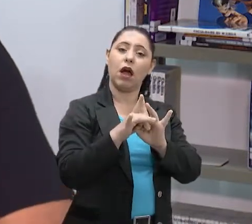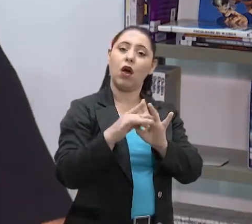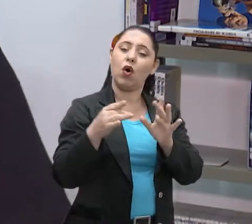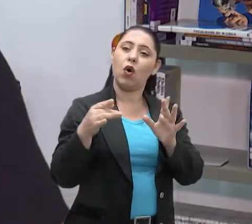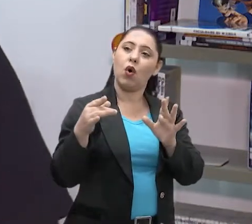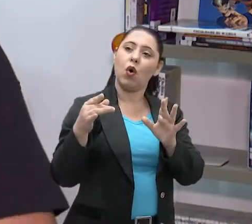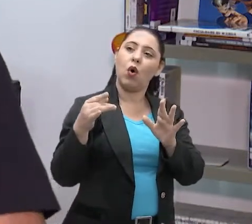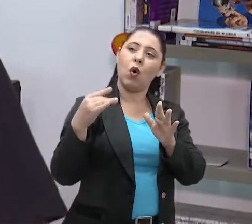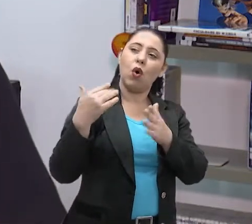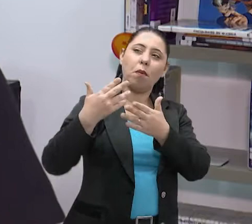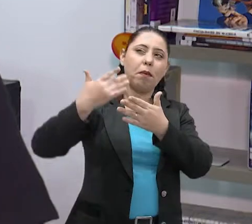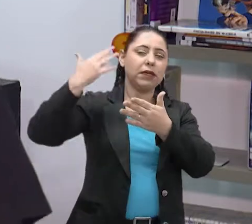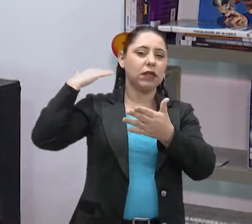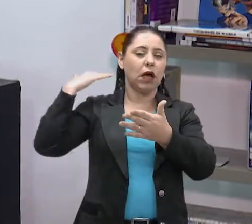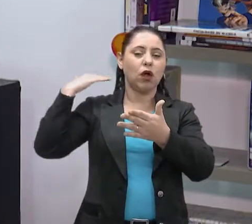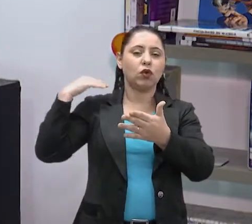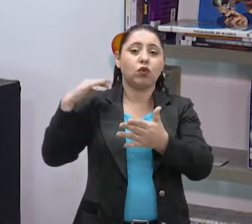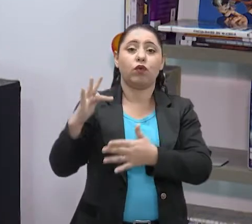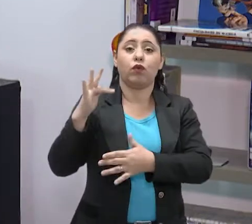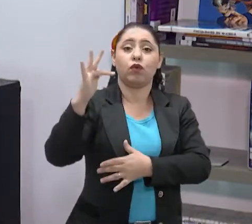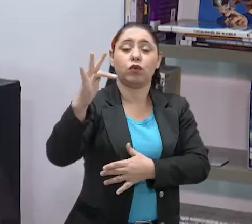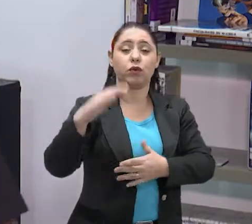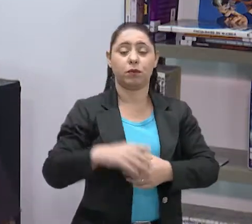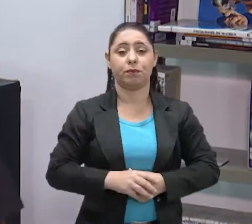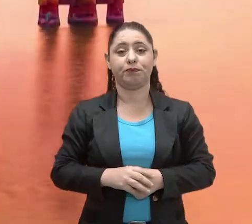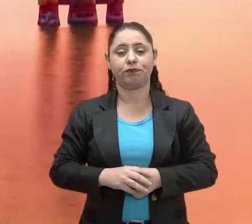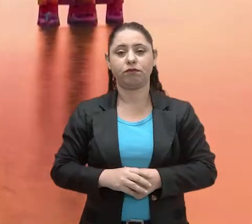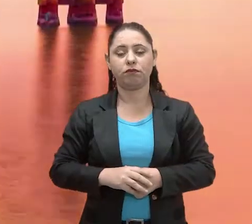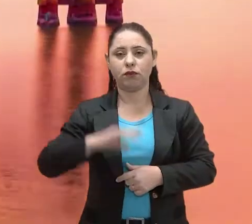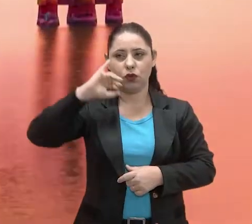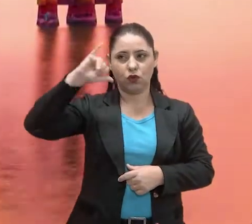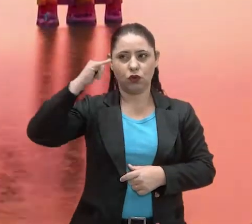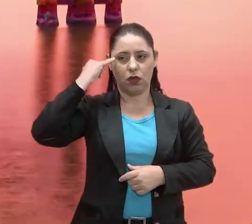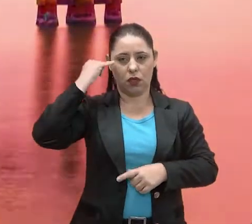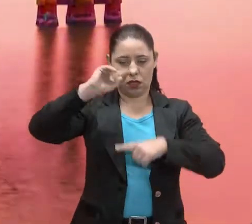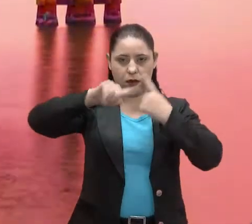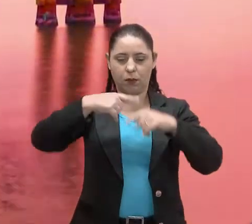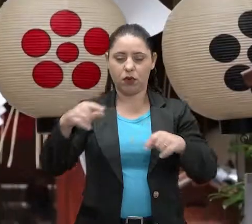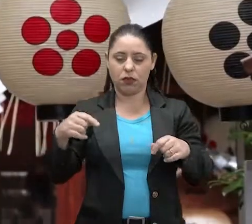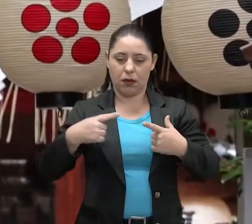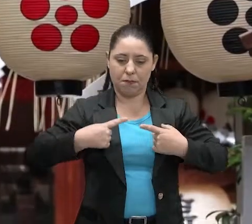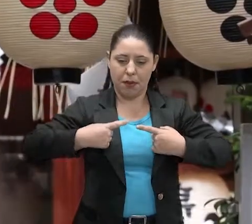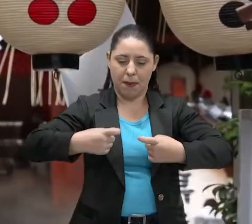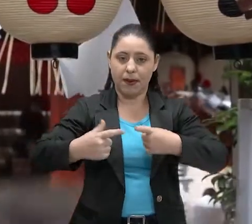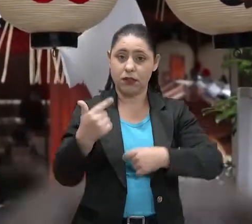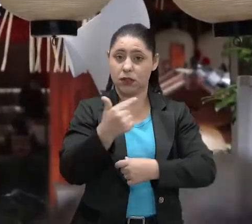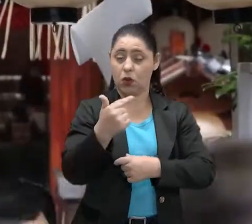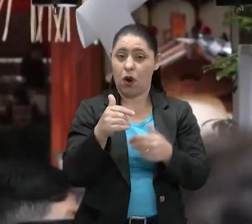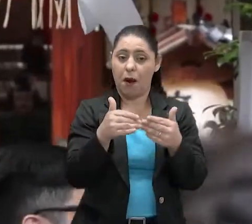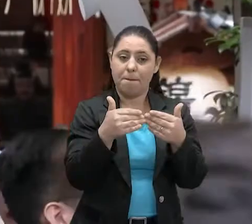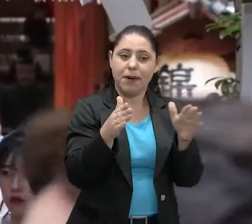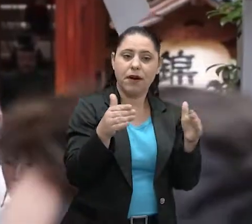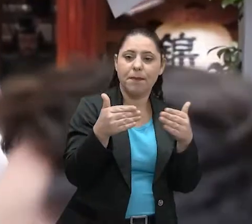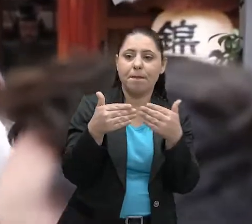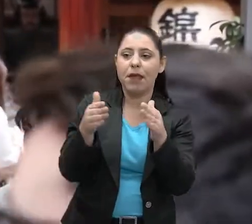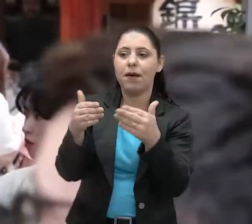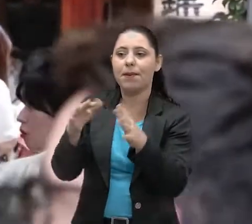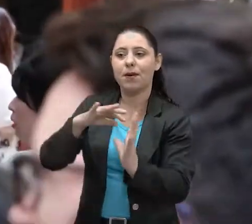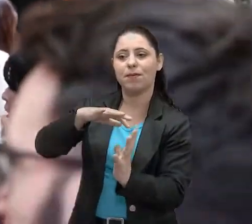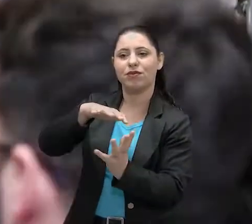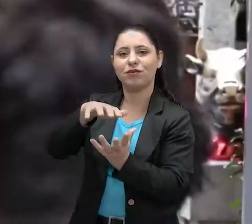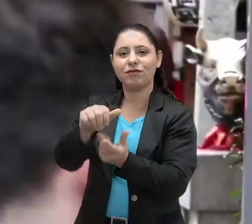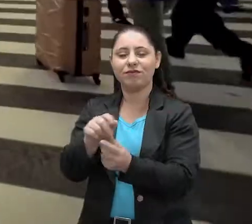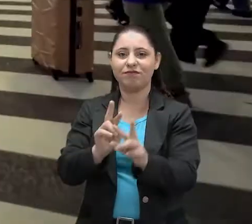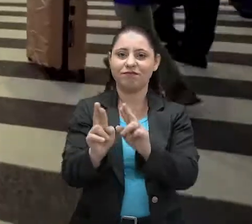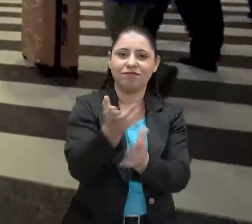deles aliarem o tradicional com o futurista. O Japão, pós Segunda Guerra Mundial, ele começou a se abrir